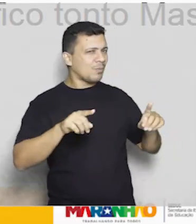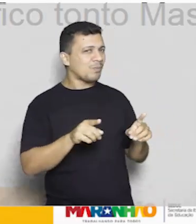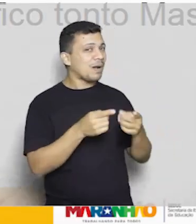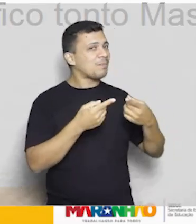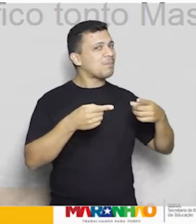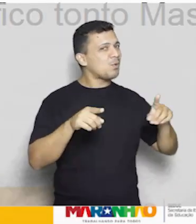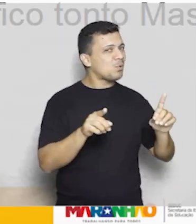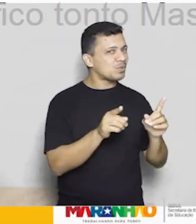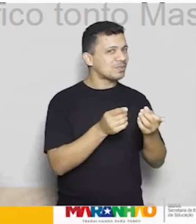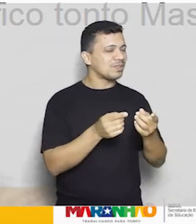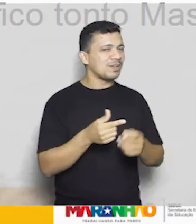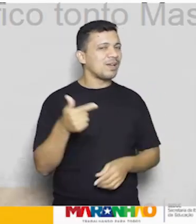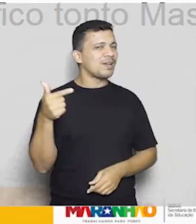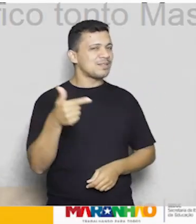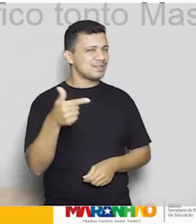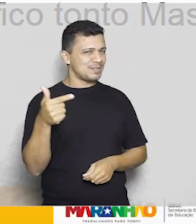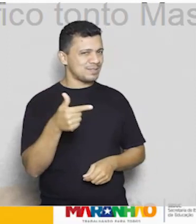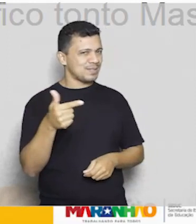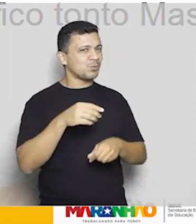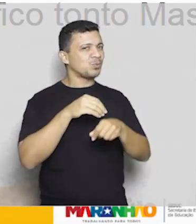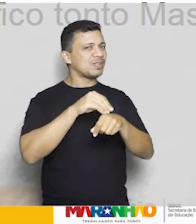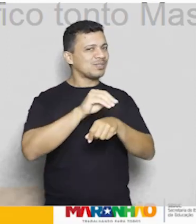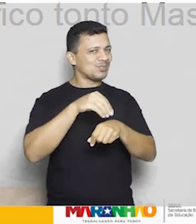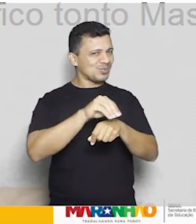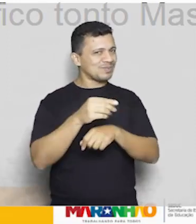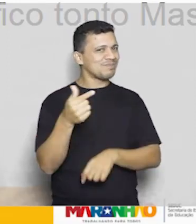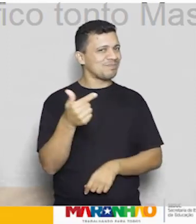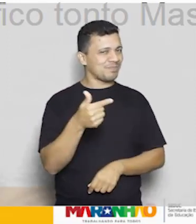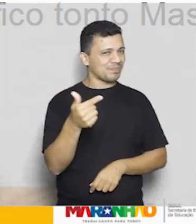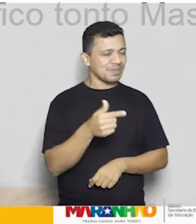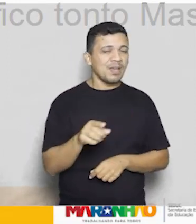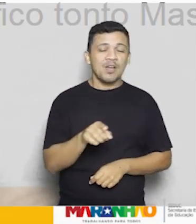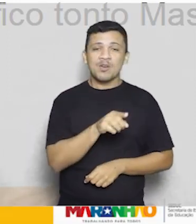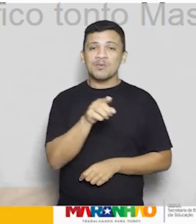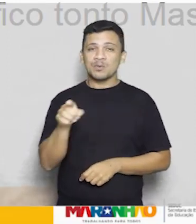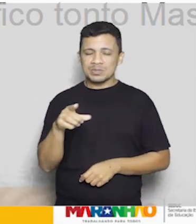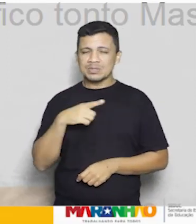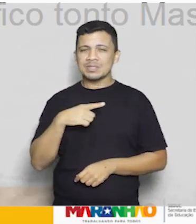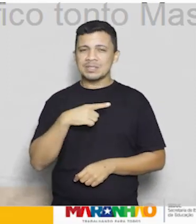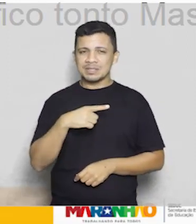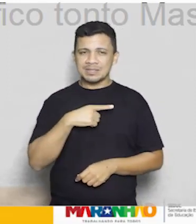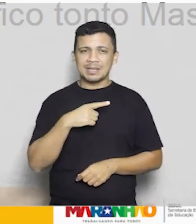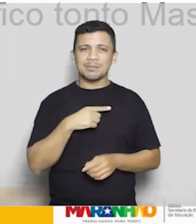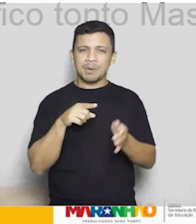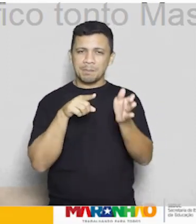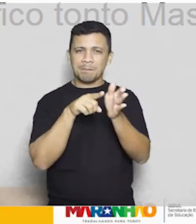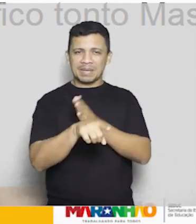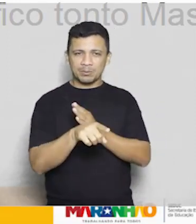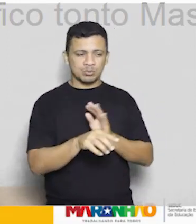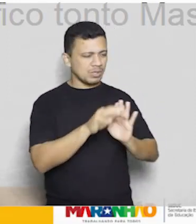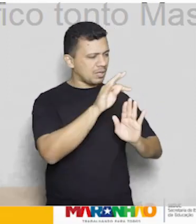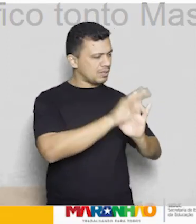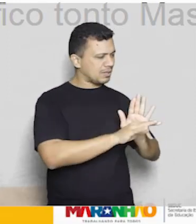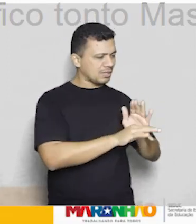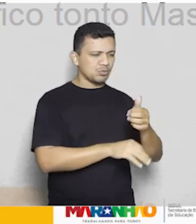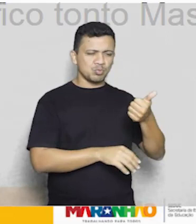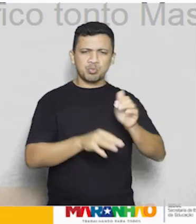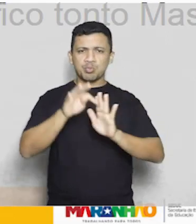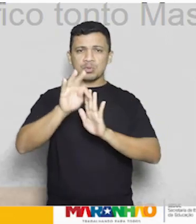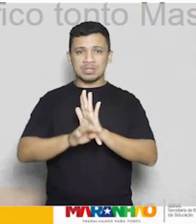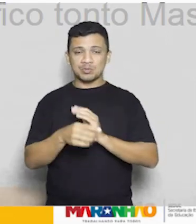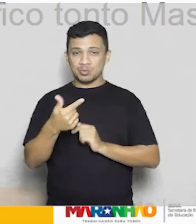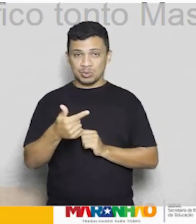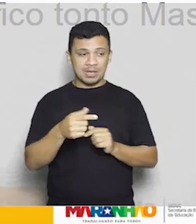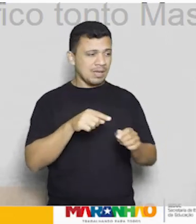vou te dar uma segunda dica. Toda vez que você tiver uma questão de intertextualidade e a primeira questão for